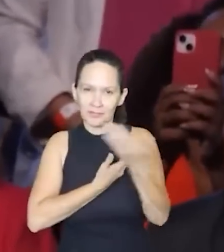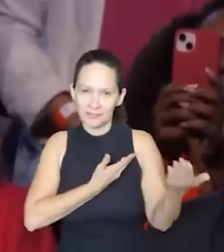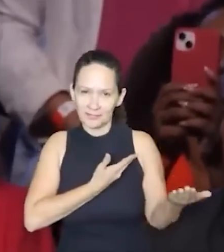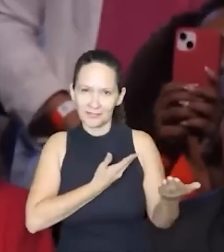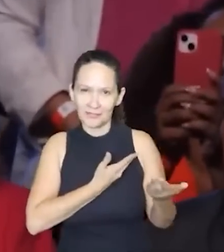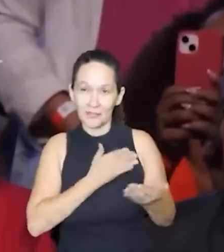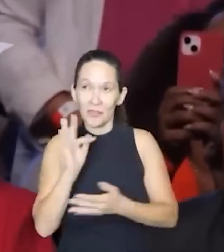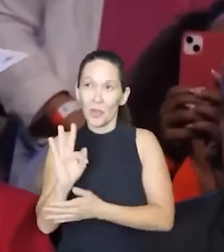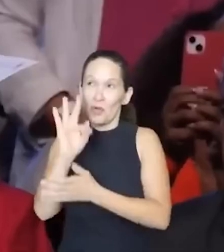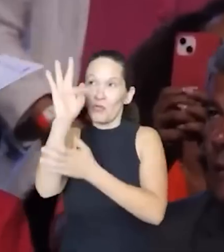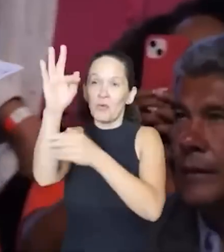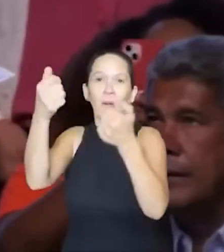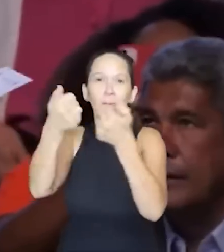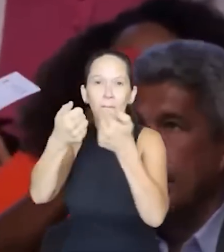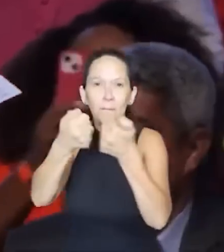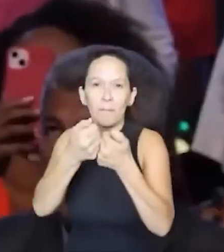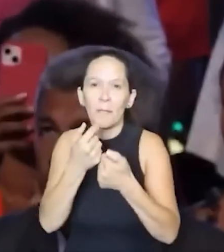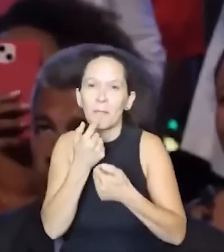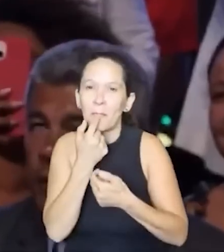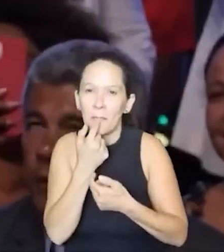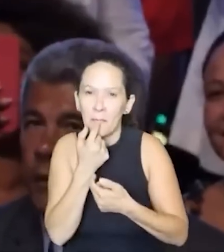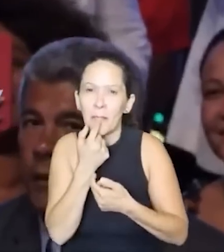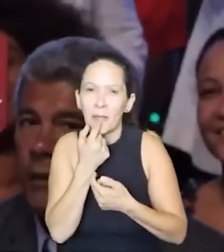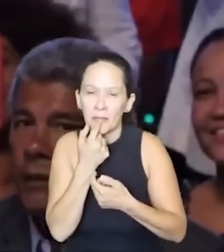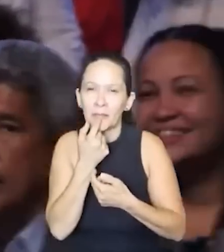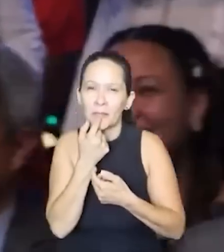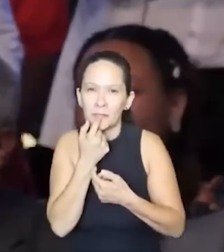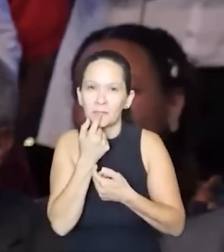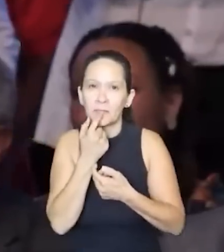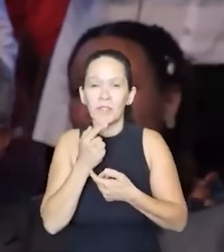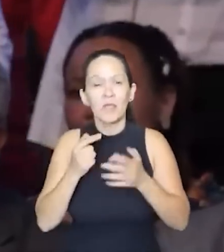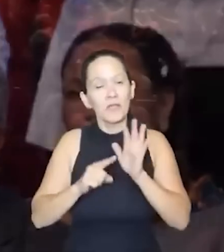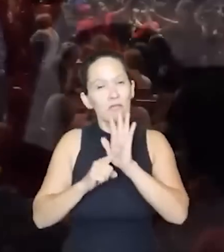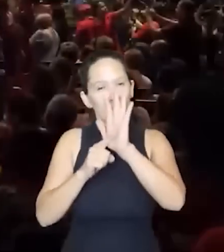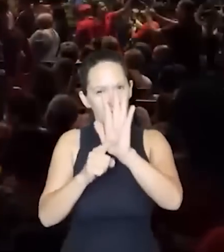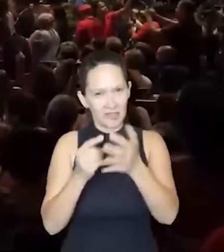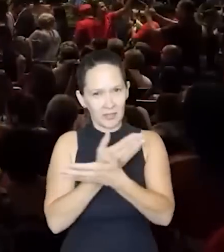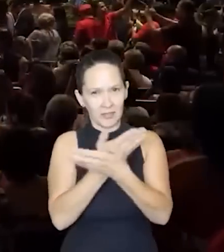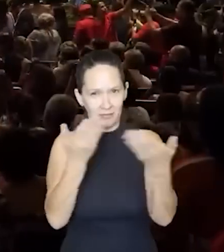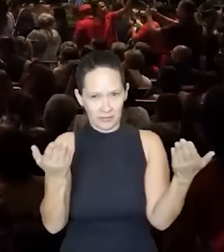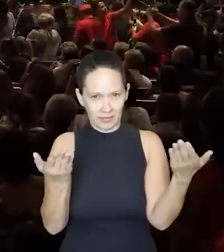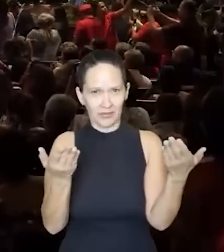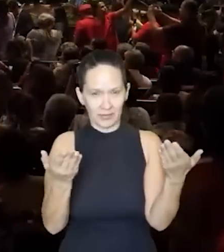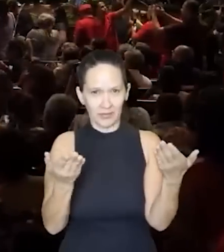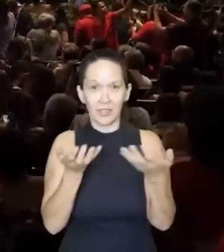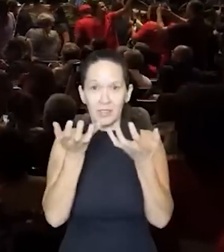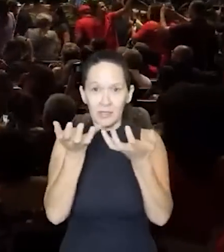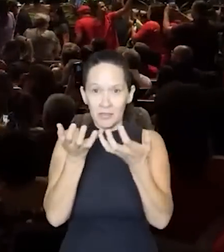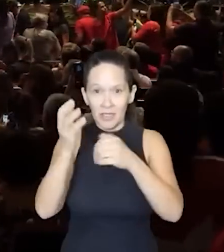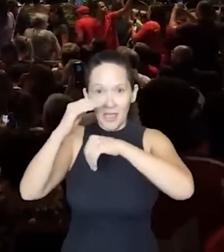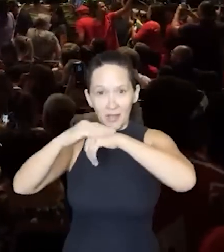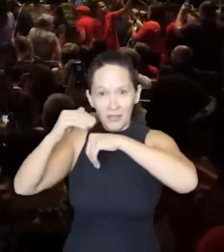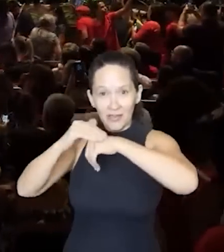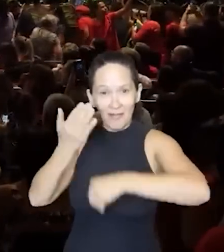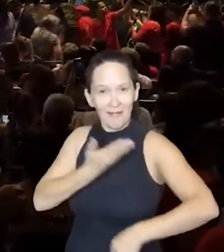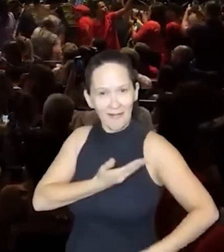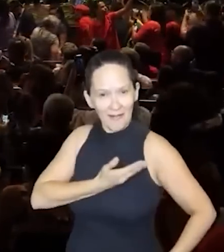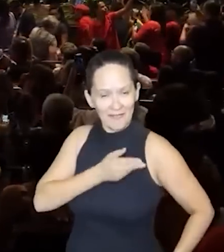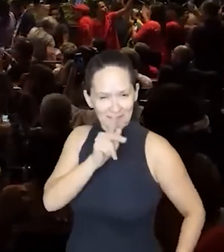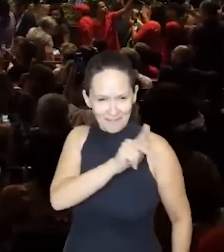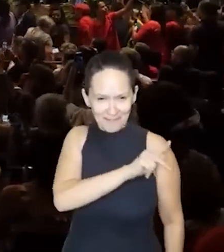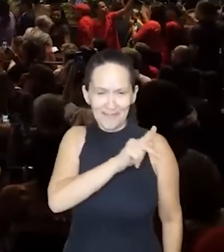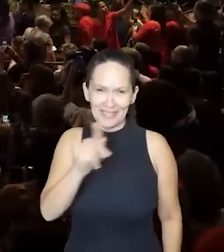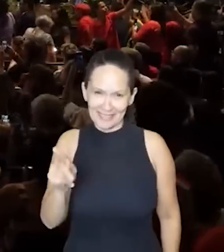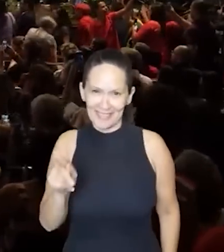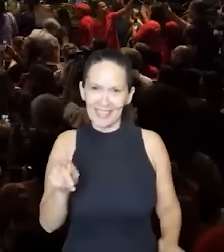bem próximo, repetir o gesto que eu vou fazer aqui. E eu queria chamar a companheira presidente, a nossa